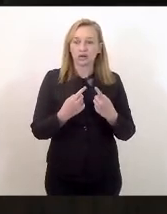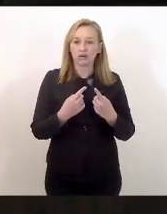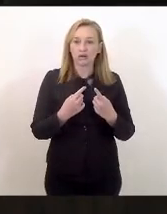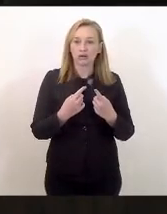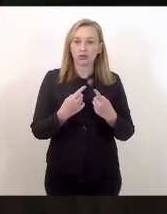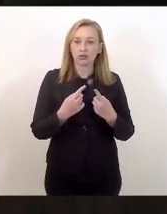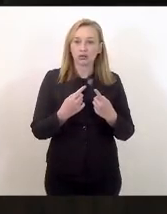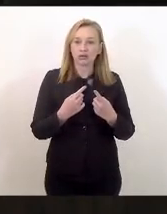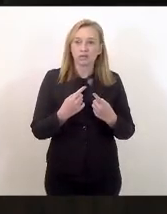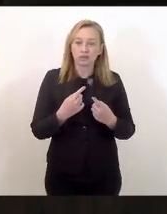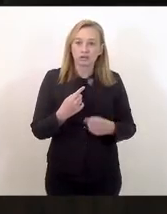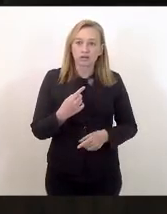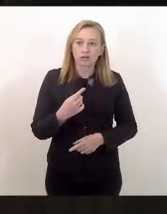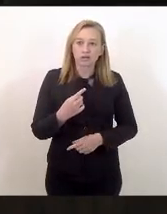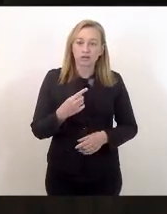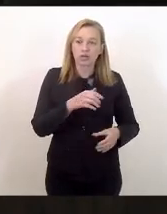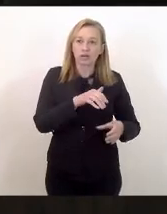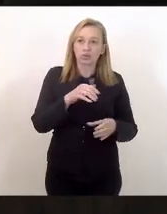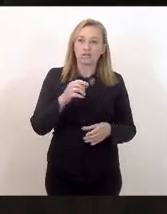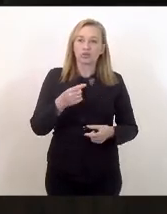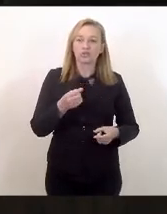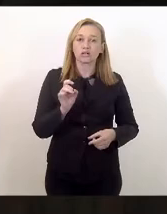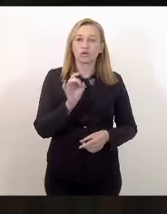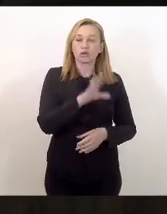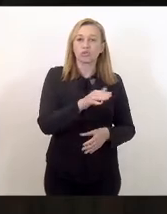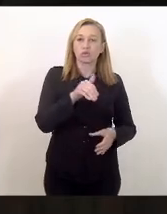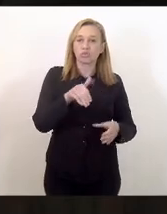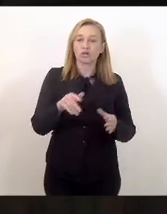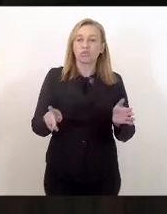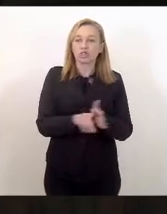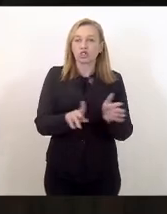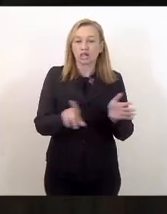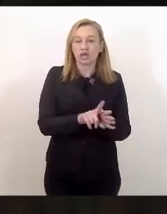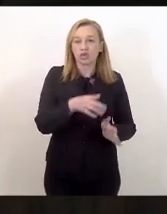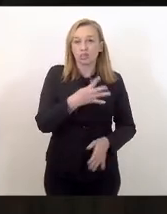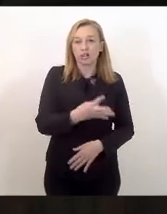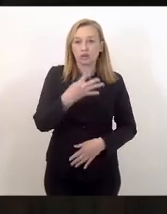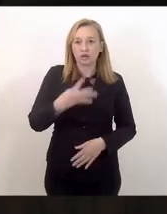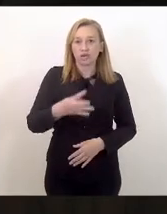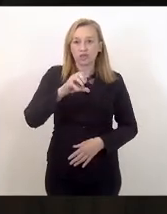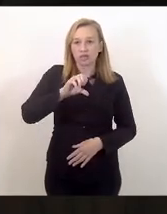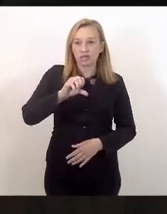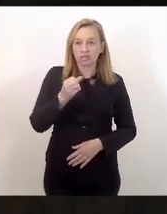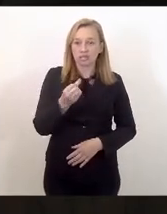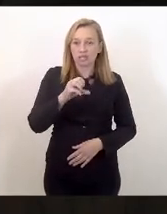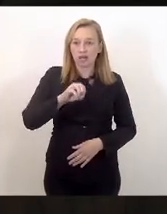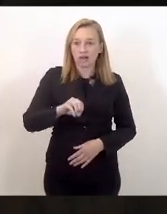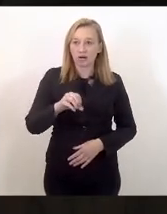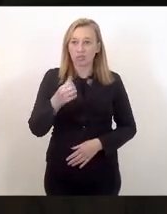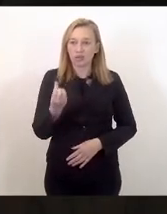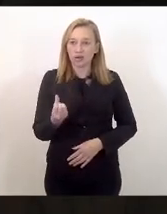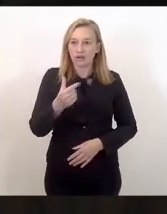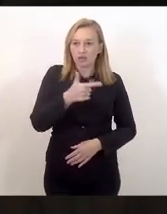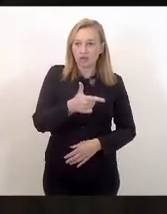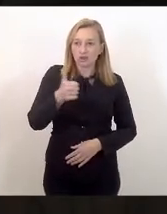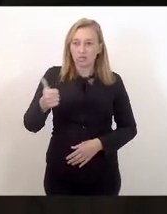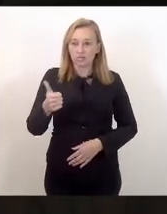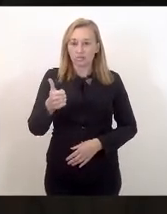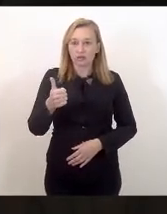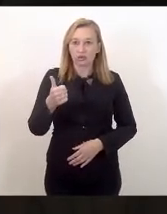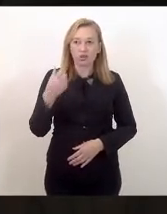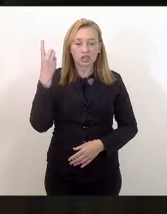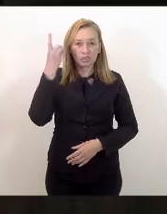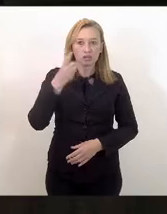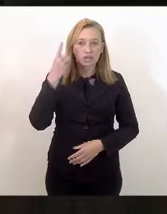urgência. Em votação e discussão única, projeto de lei 440621, de autoria do deputado. Tem